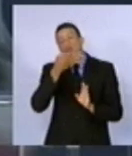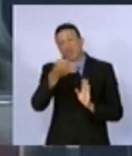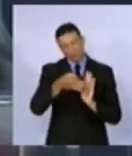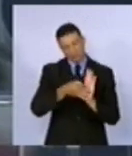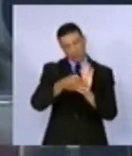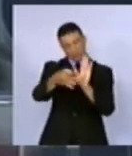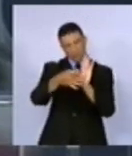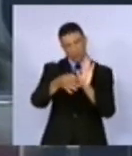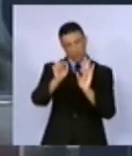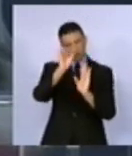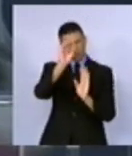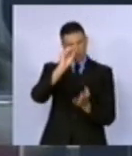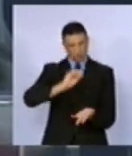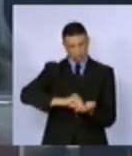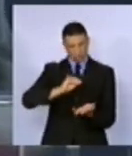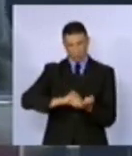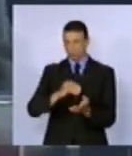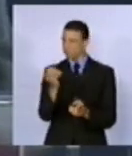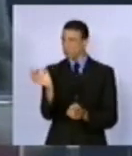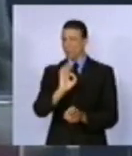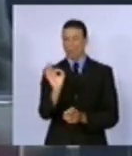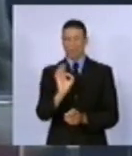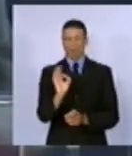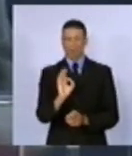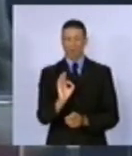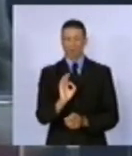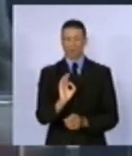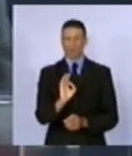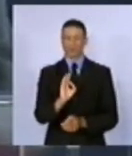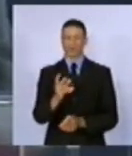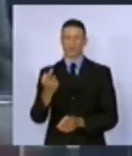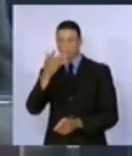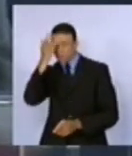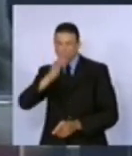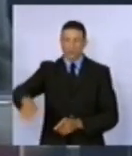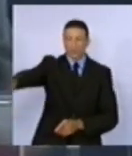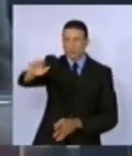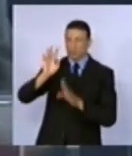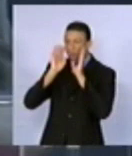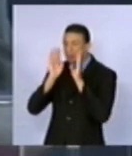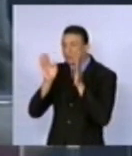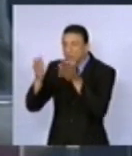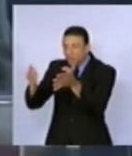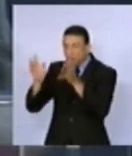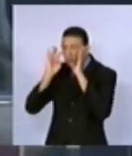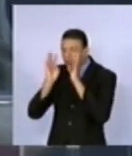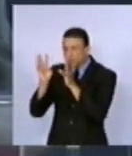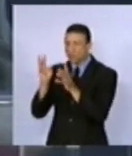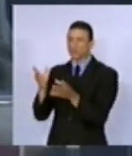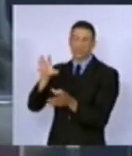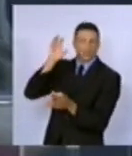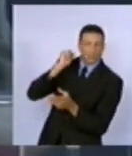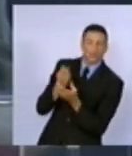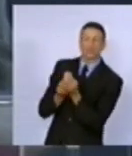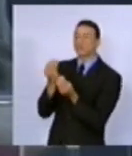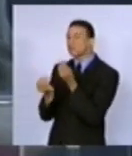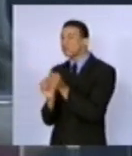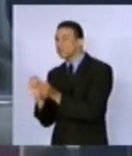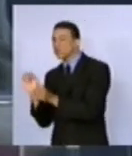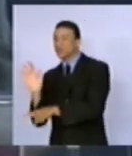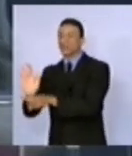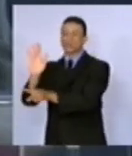das análises das questões não ouvida da necessidade da adoção de métodos menos gravosas